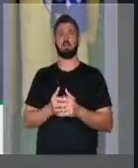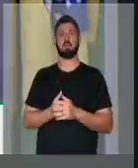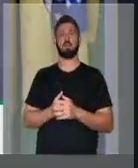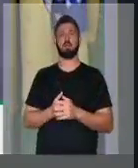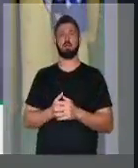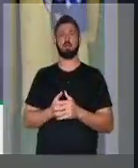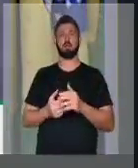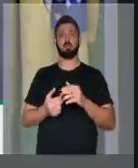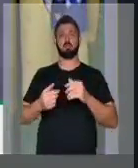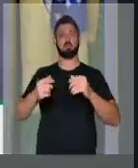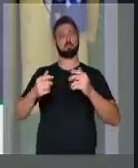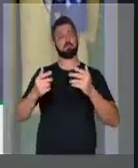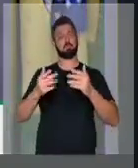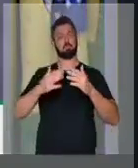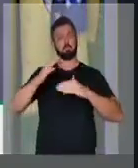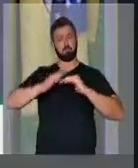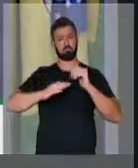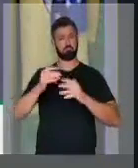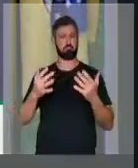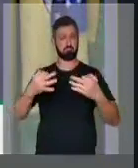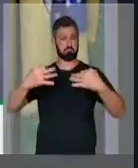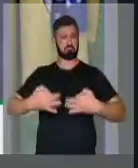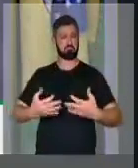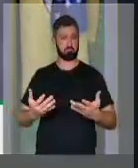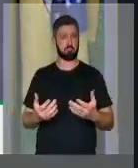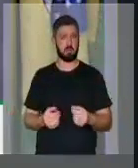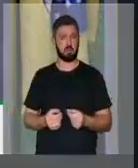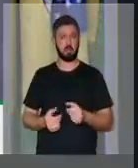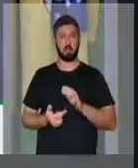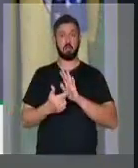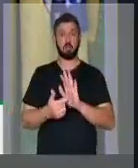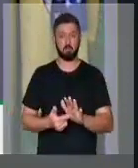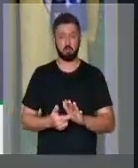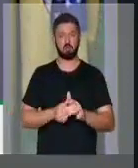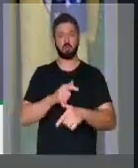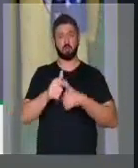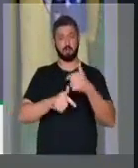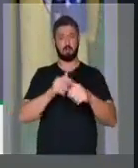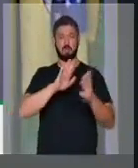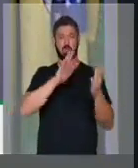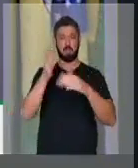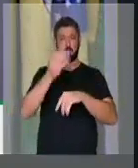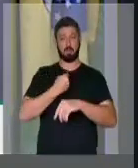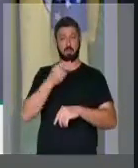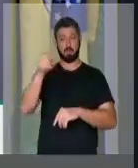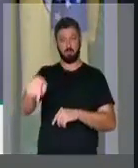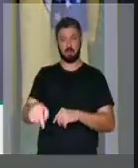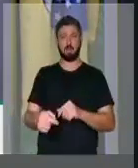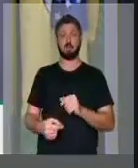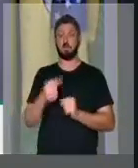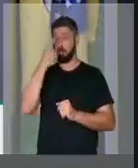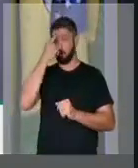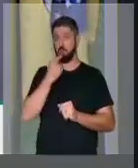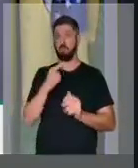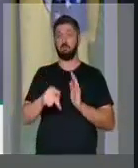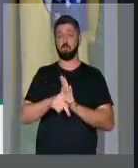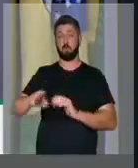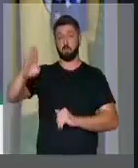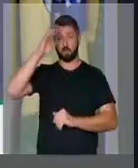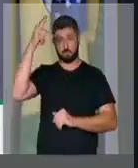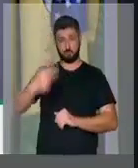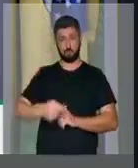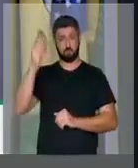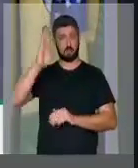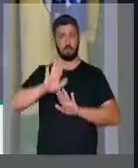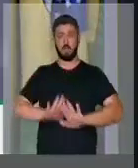disciplina profissional com que se revelaram ao longo da submissão de paz. Isso mostra o perfil das nossas Forças Armadas, o